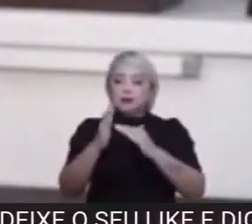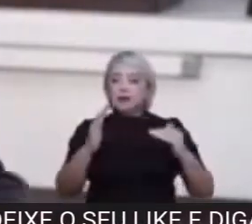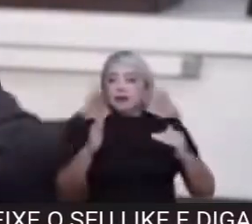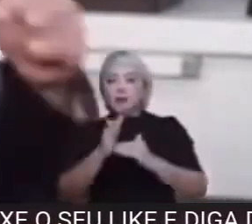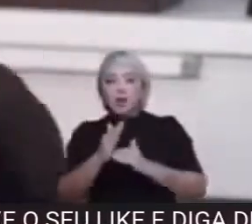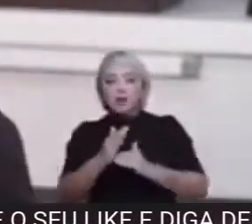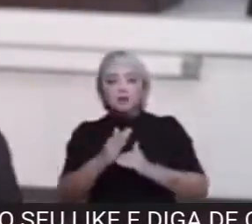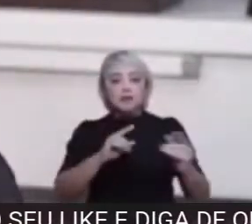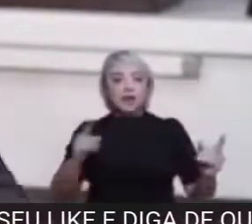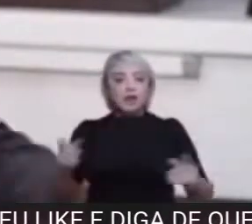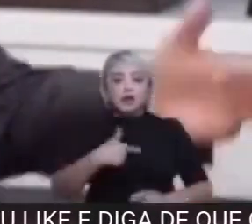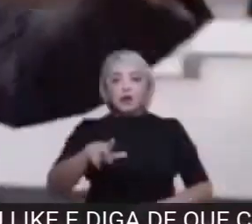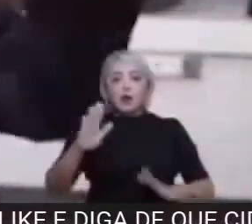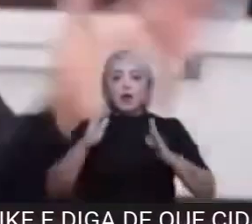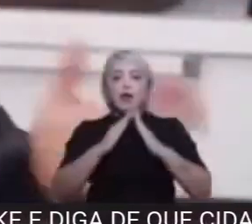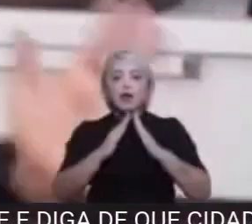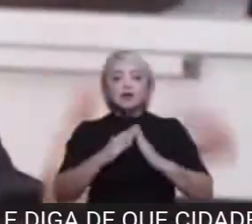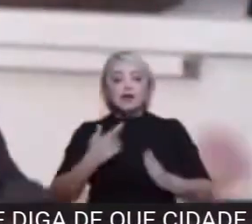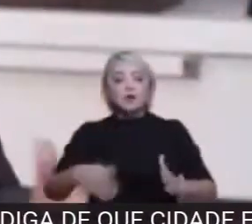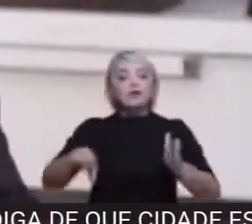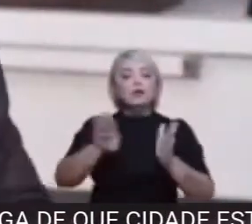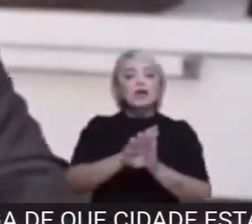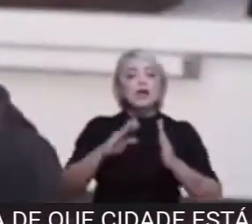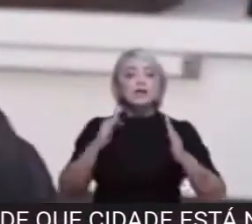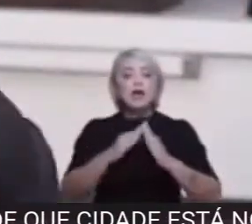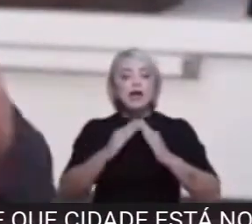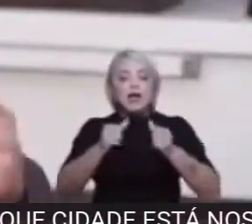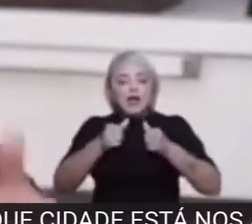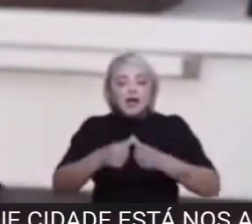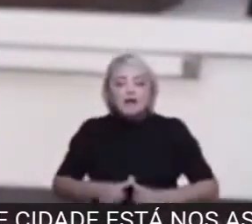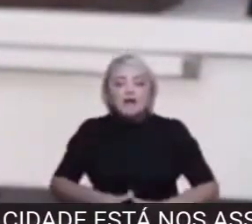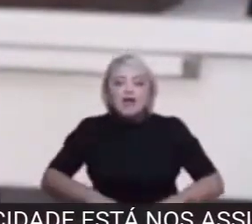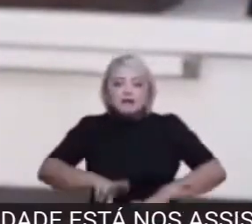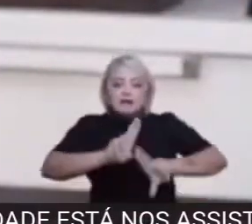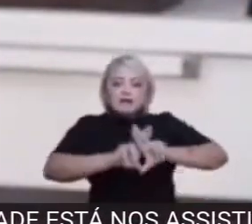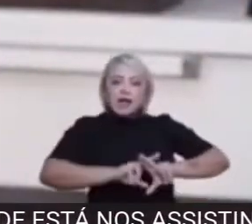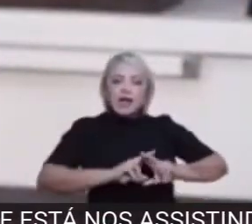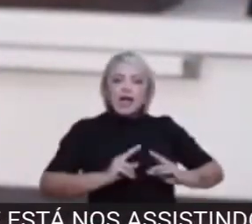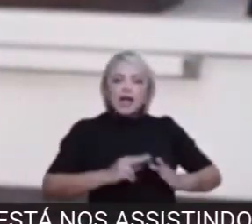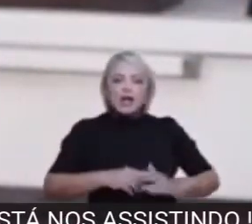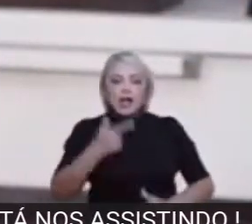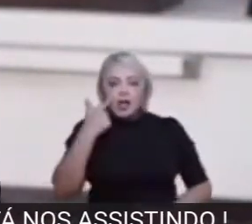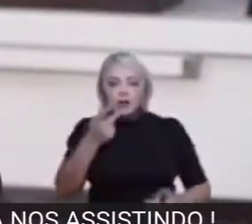lá para a minha casa. E quando eu chegava na minha casa, eu ficava trancado dentro de casa. Eu não ia nem visitar meus